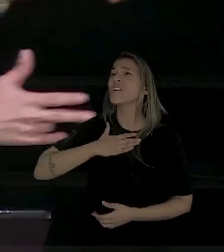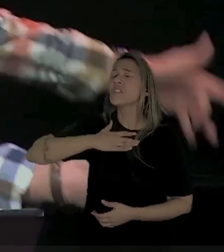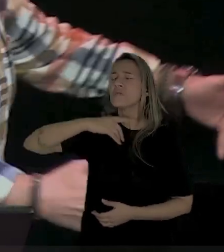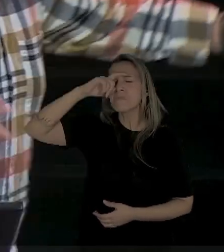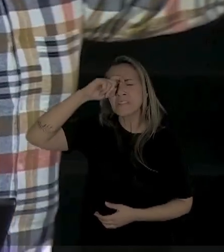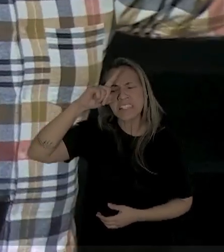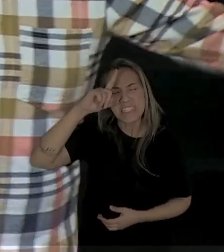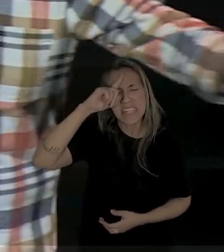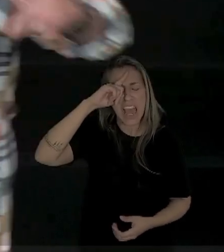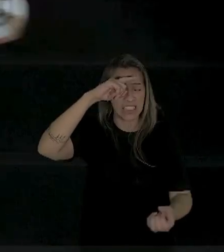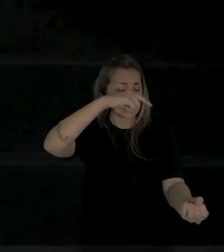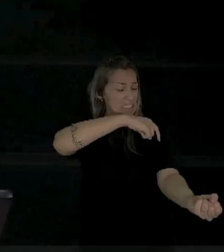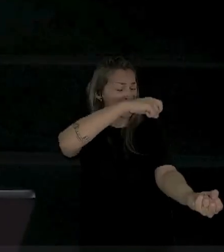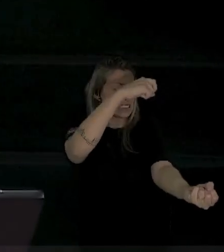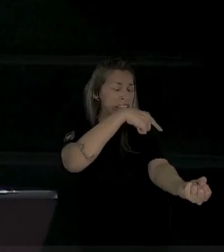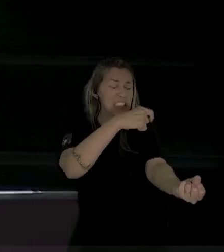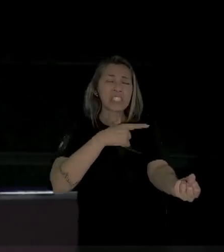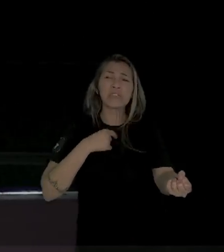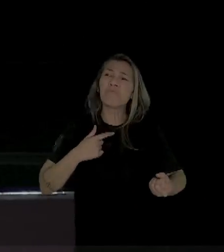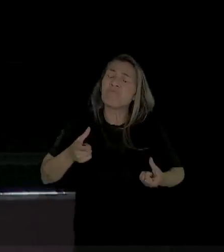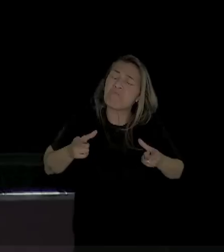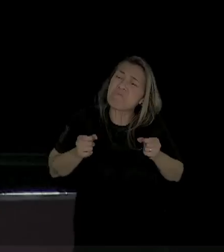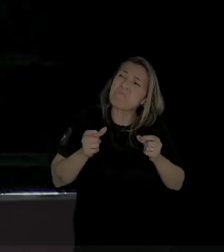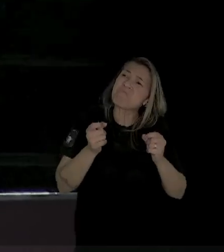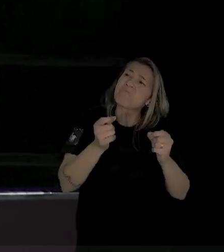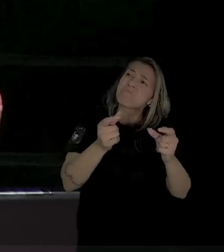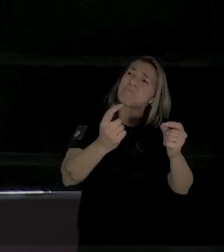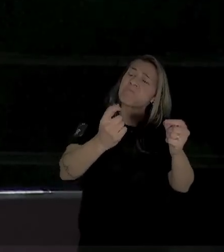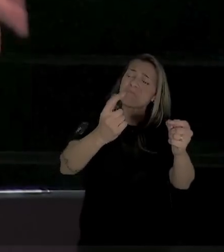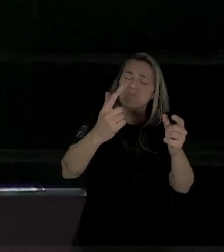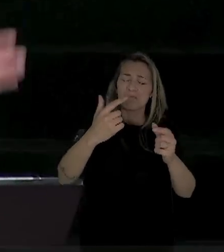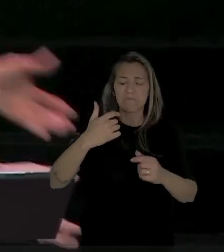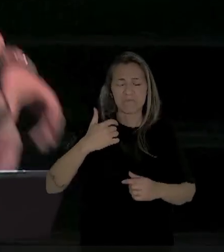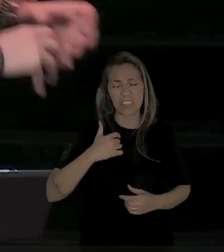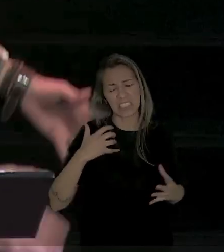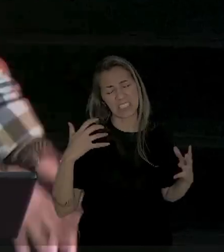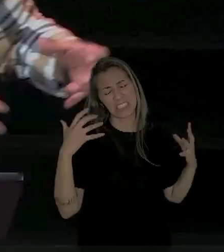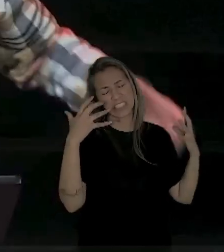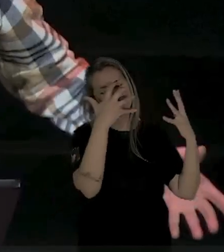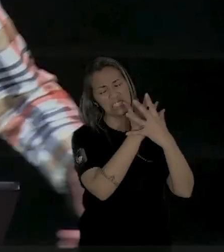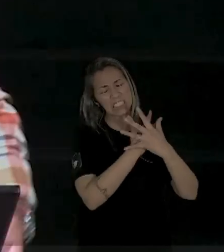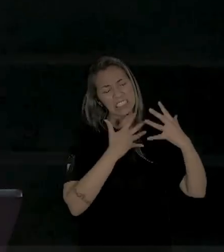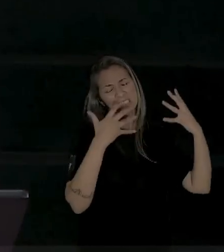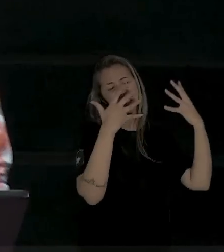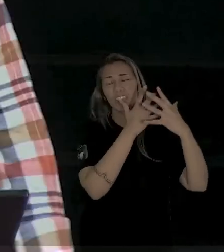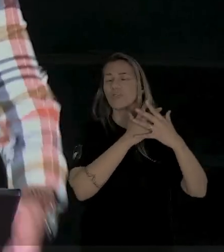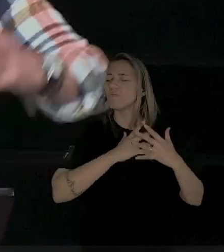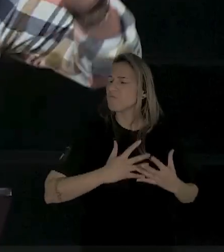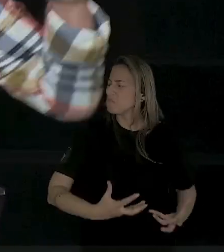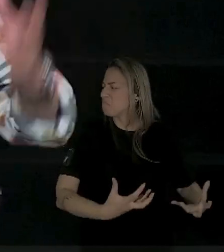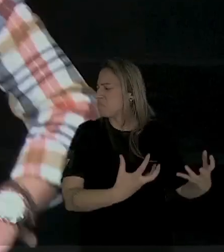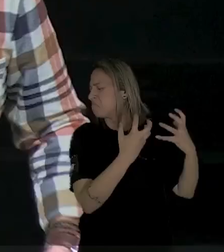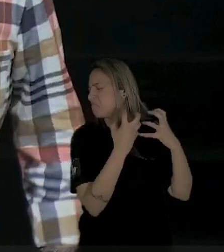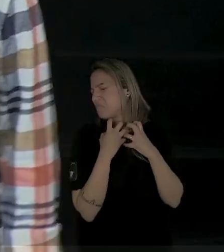medicação, tomando quimioterapia, há o vento soprando, esmiuçando minha fé. Há um fogo consumindo meu corpo. Há um